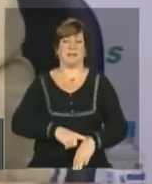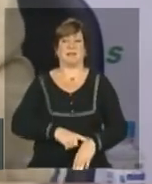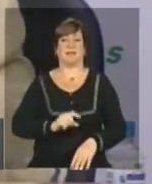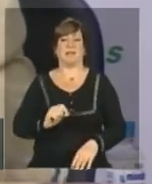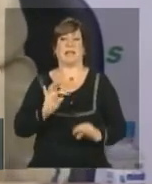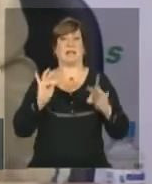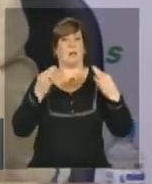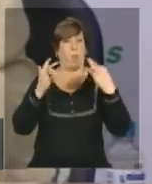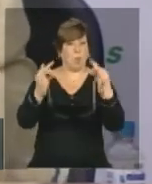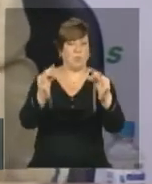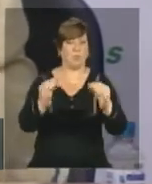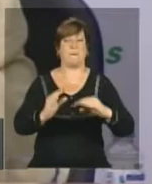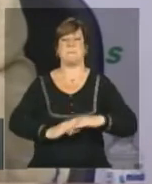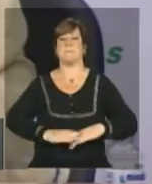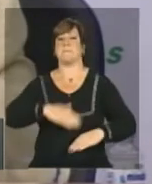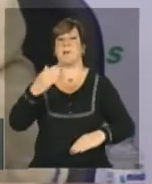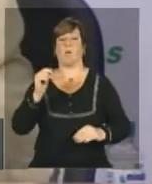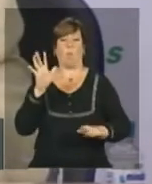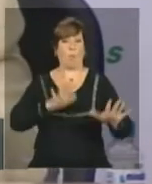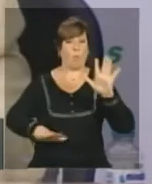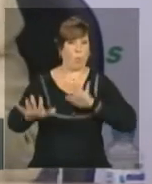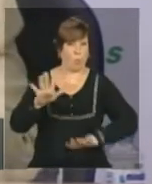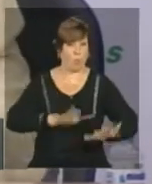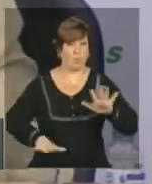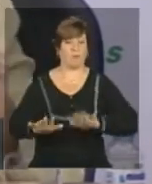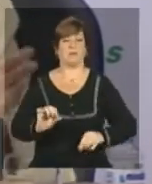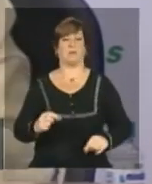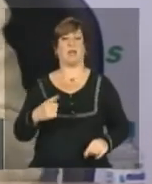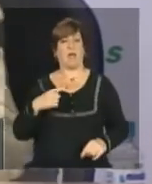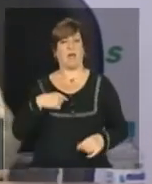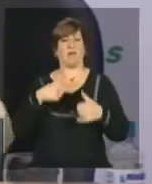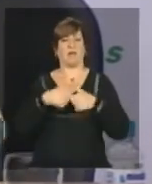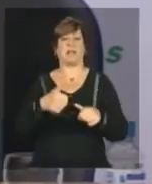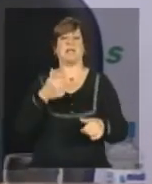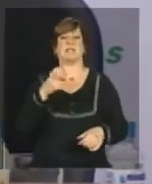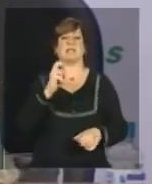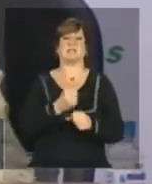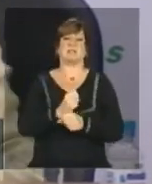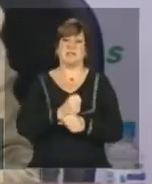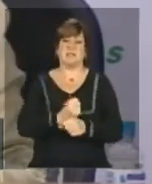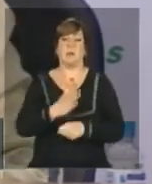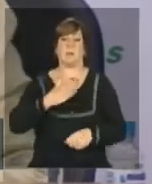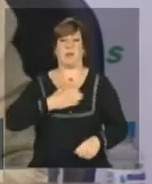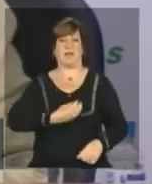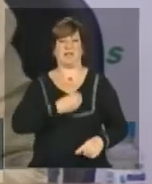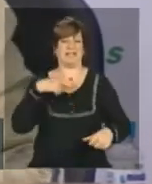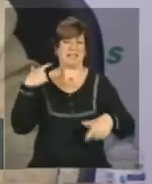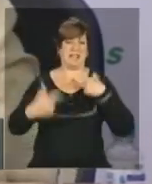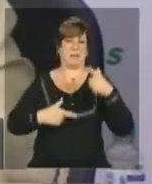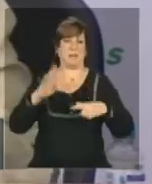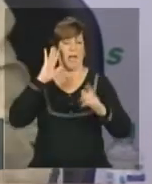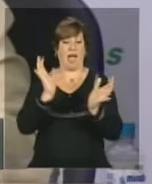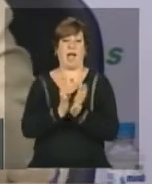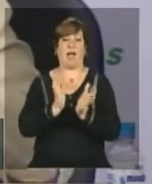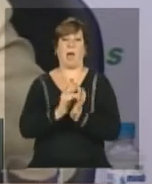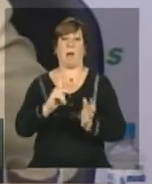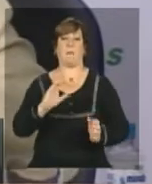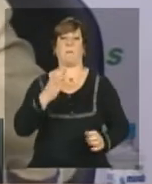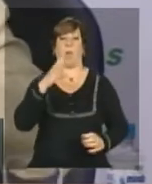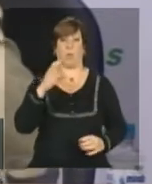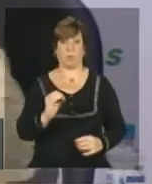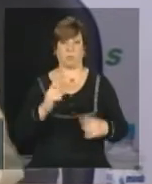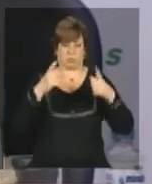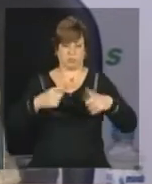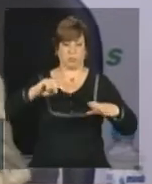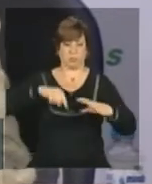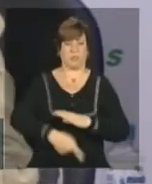mais tecnologia, muito, muito mais cuidado. Eu passei 15 anos da minha vida trabalhando na área de poço. Então,